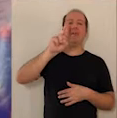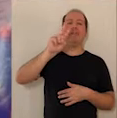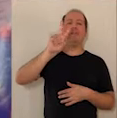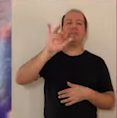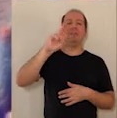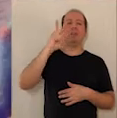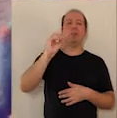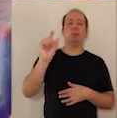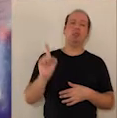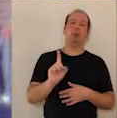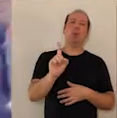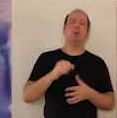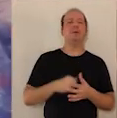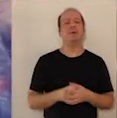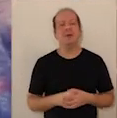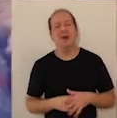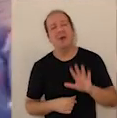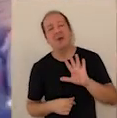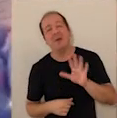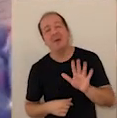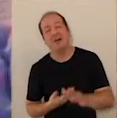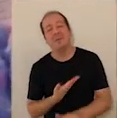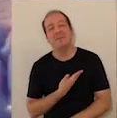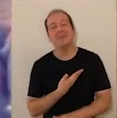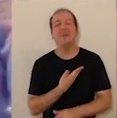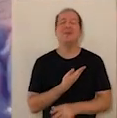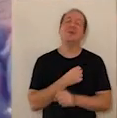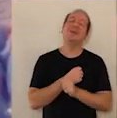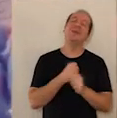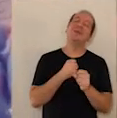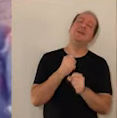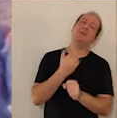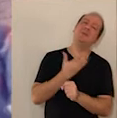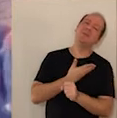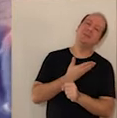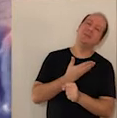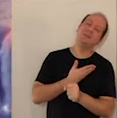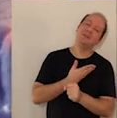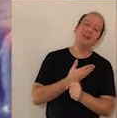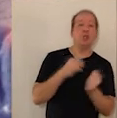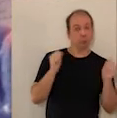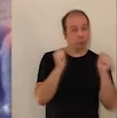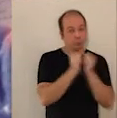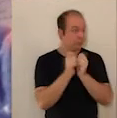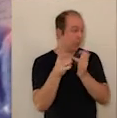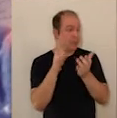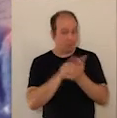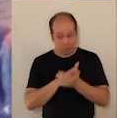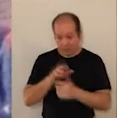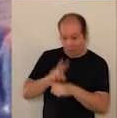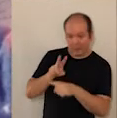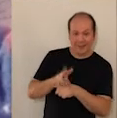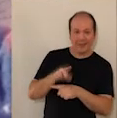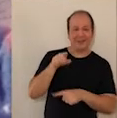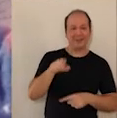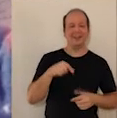Ah, bom amigo, querido amigo. E trouxe a esposa para cuidar do senhor.